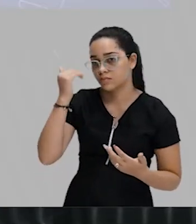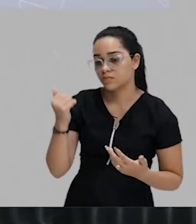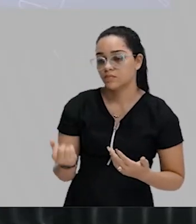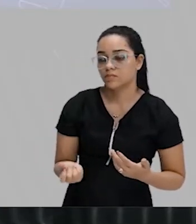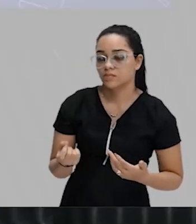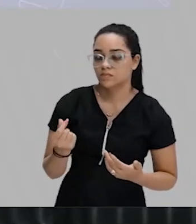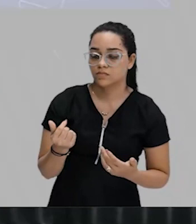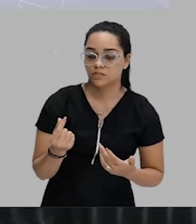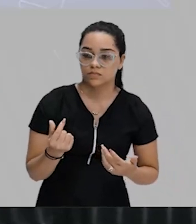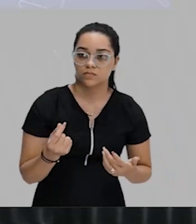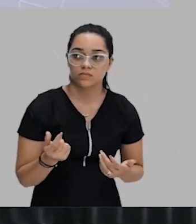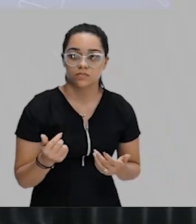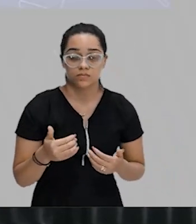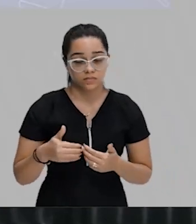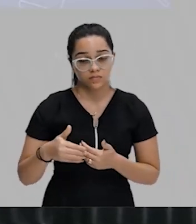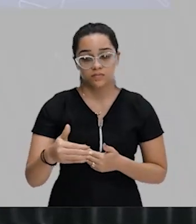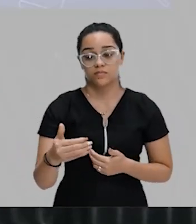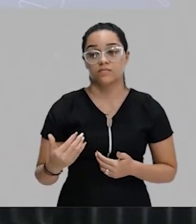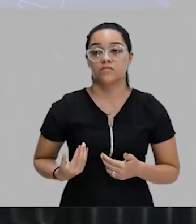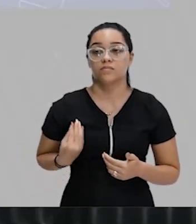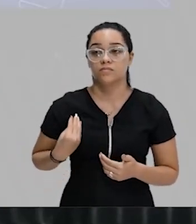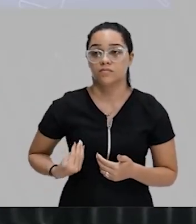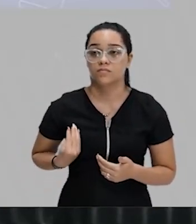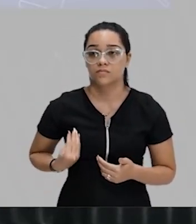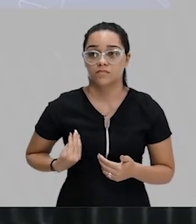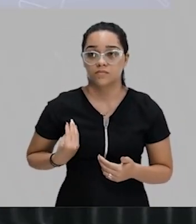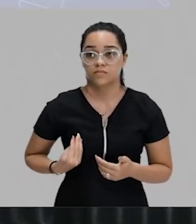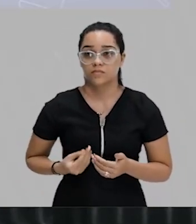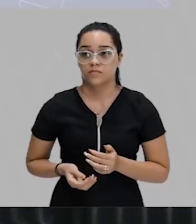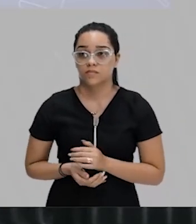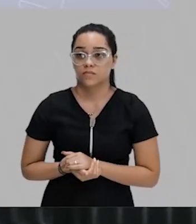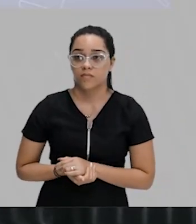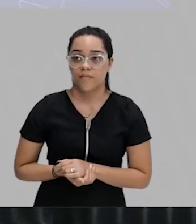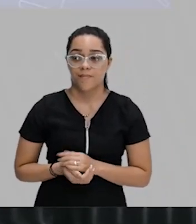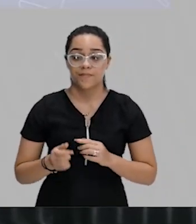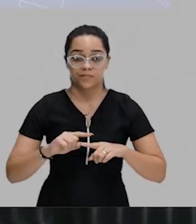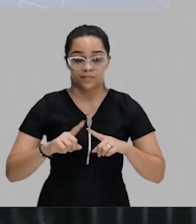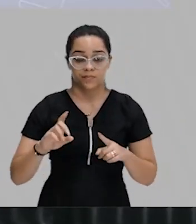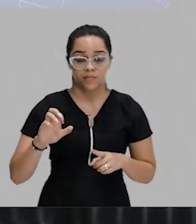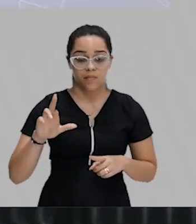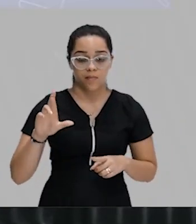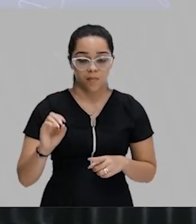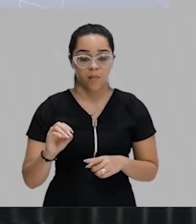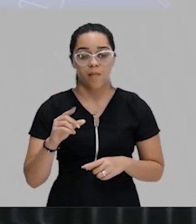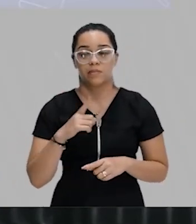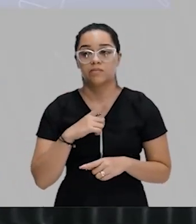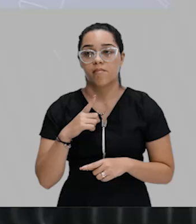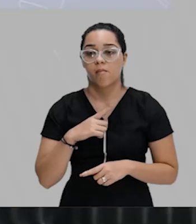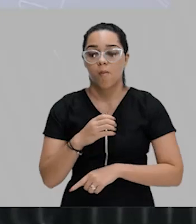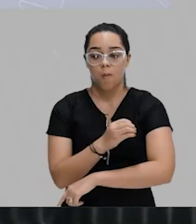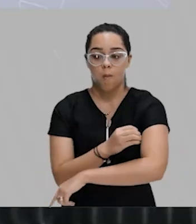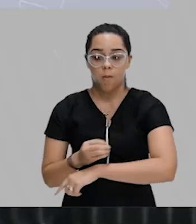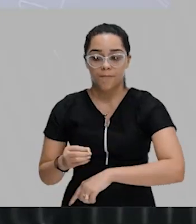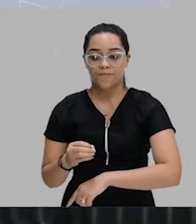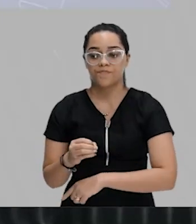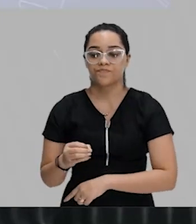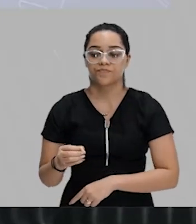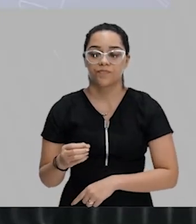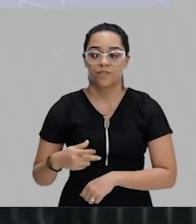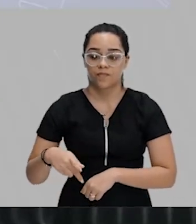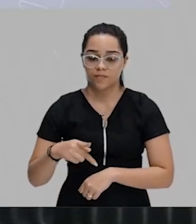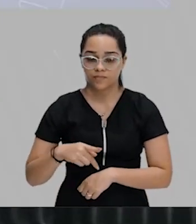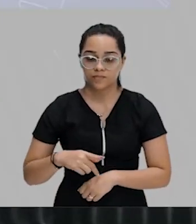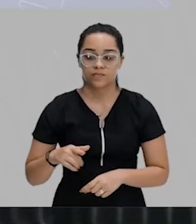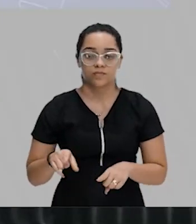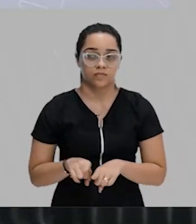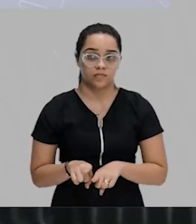moedas nacionais continuaram existindo, continuaram circulando. Mas o euro passou a fazer parte desse país.